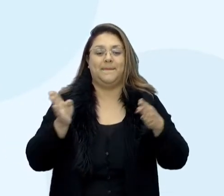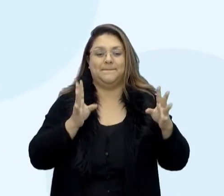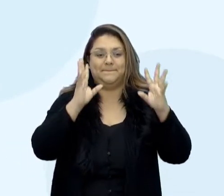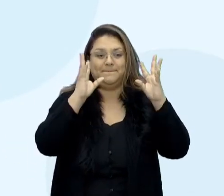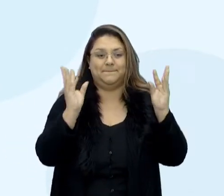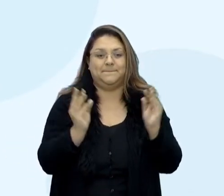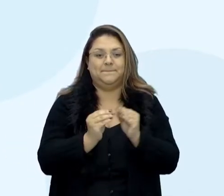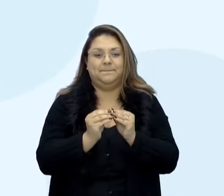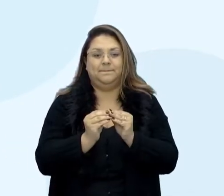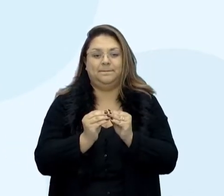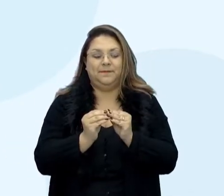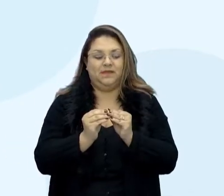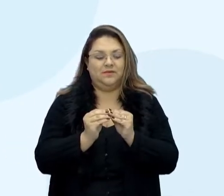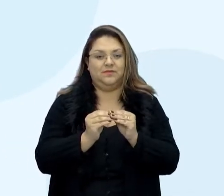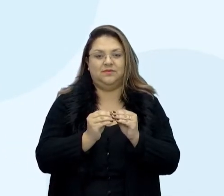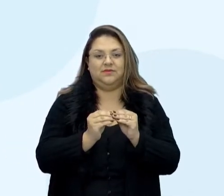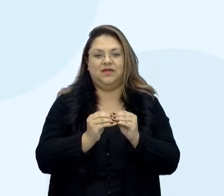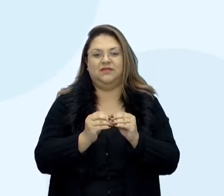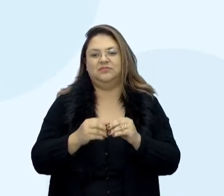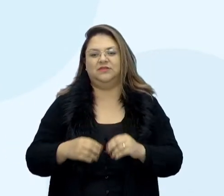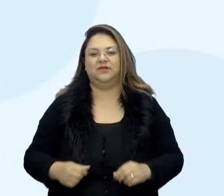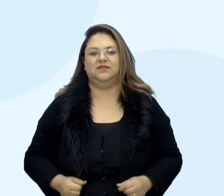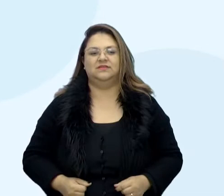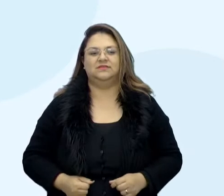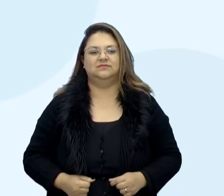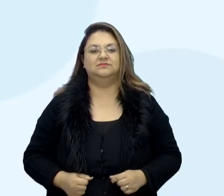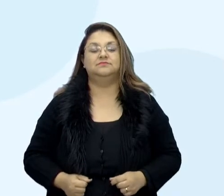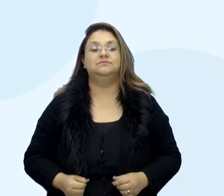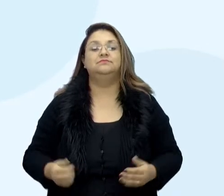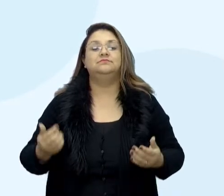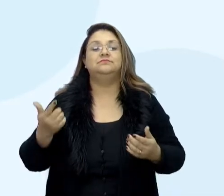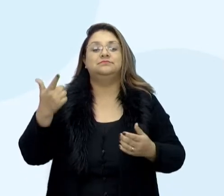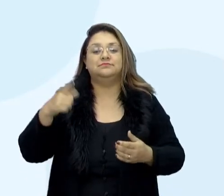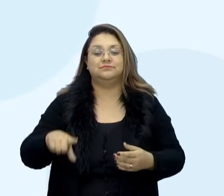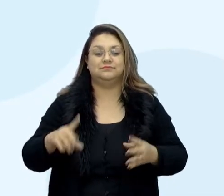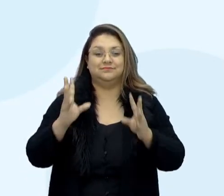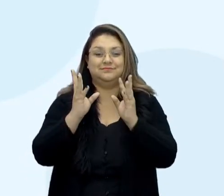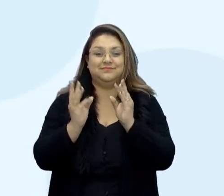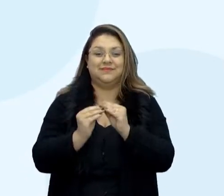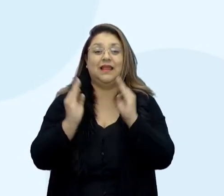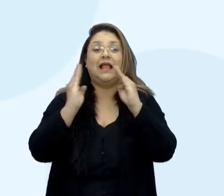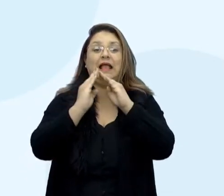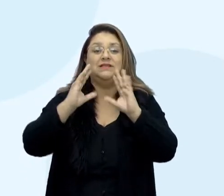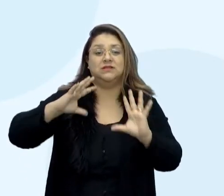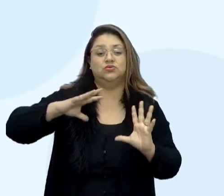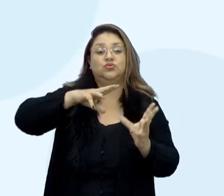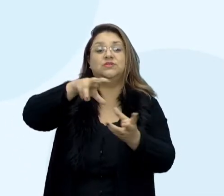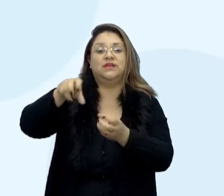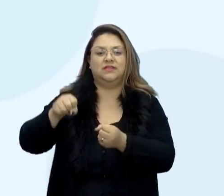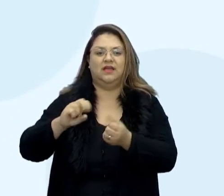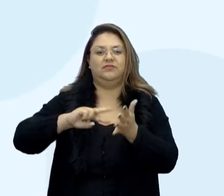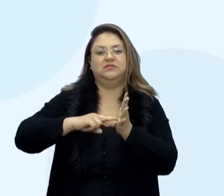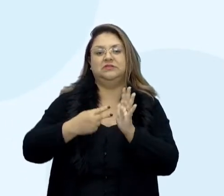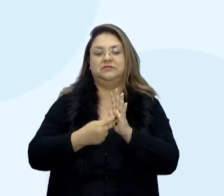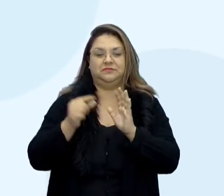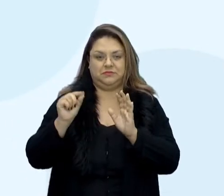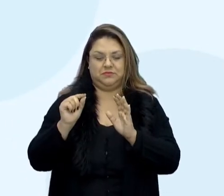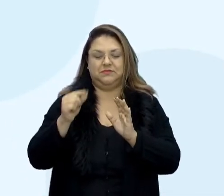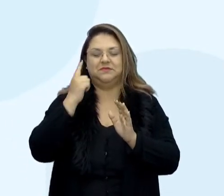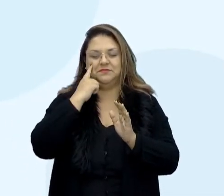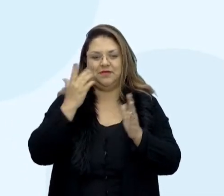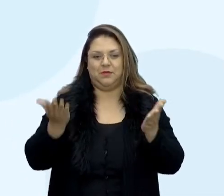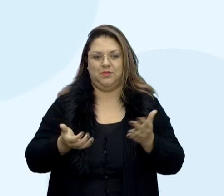uma casa sustentável, meu povo. O que seria uma casa sustentável? É uma